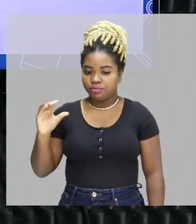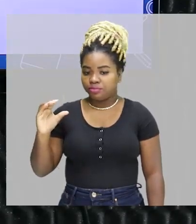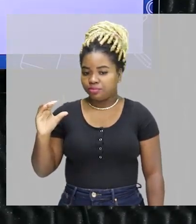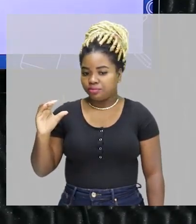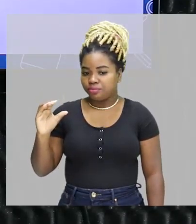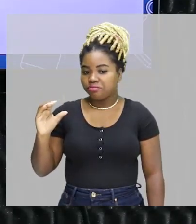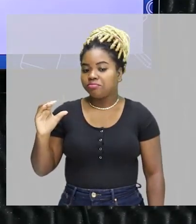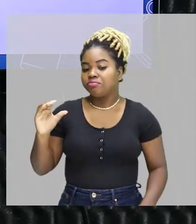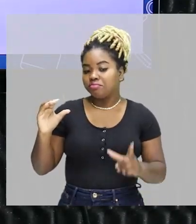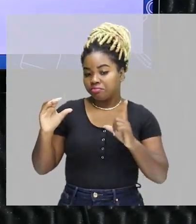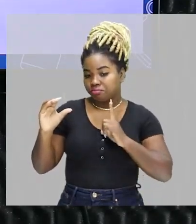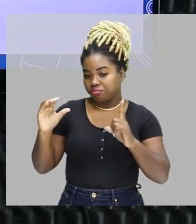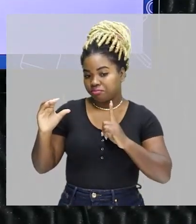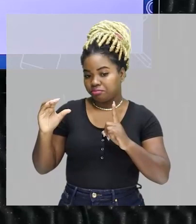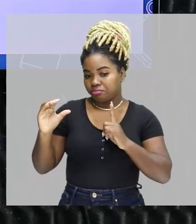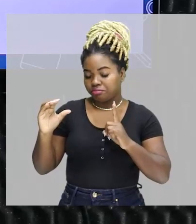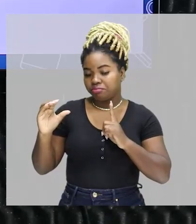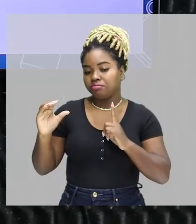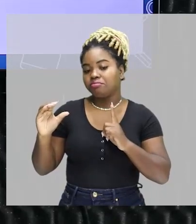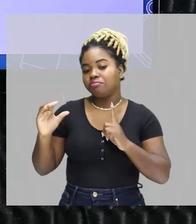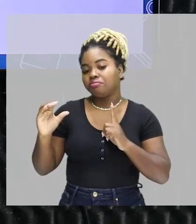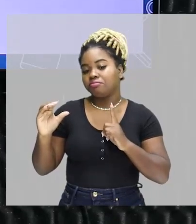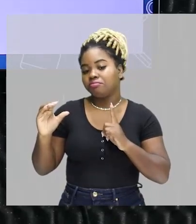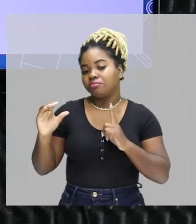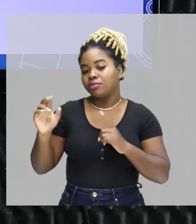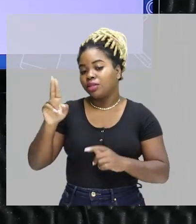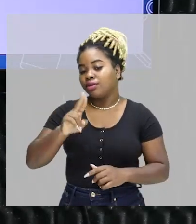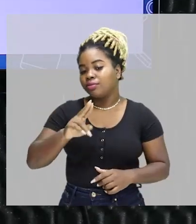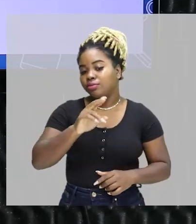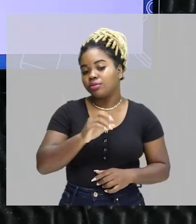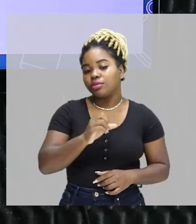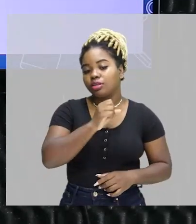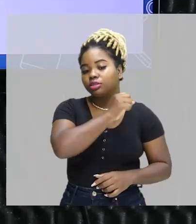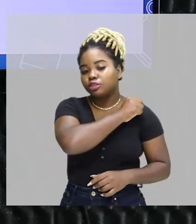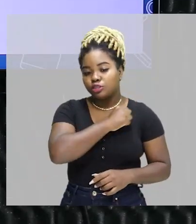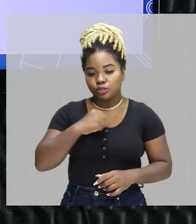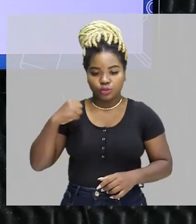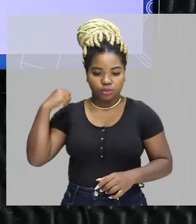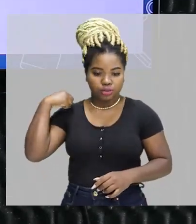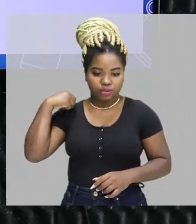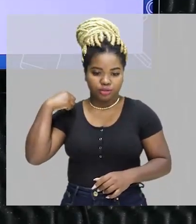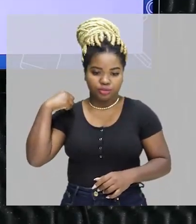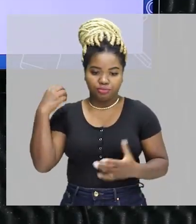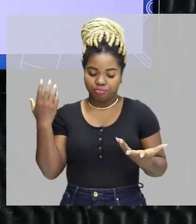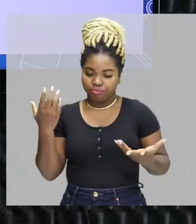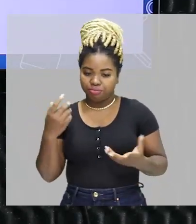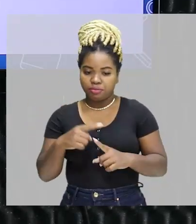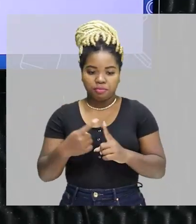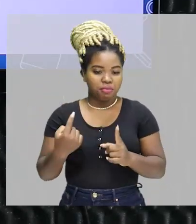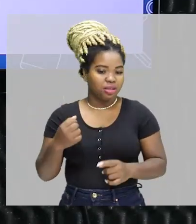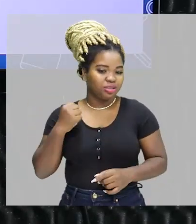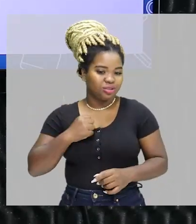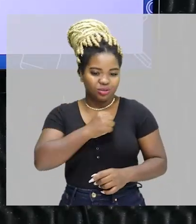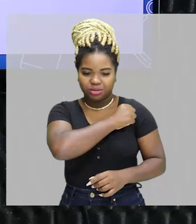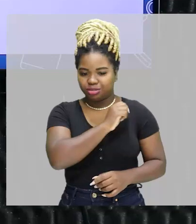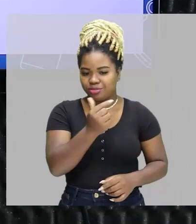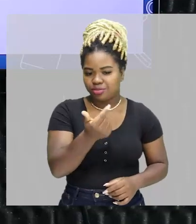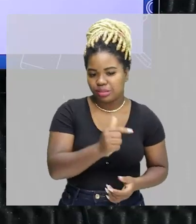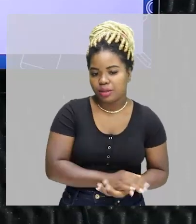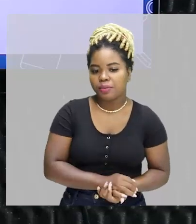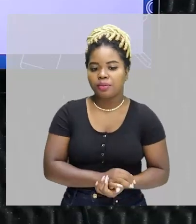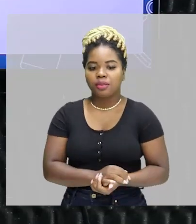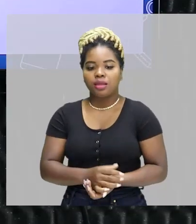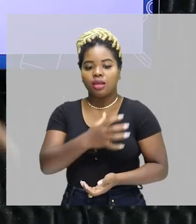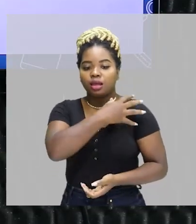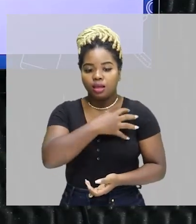possui um dualismo. Platão usa Sócrates como personagem, mas Sócrates não apresenta dualismo. Aristóteles não, é monismo,